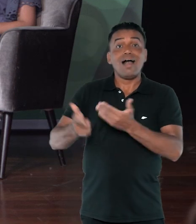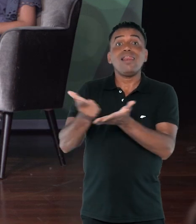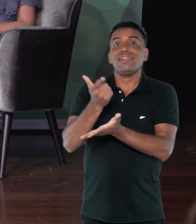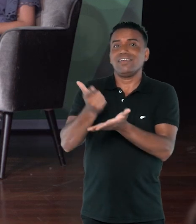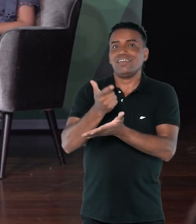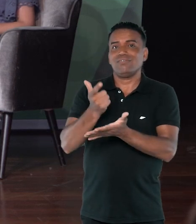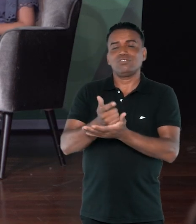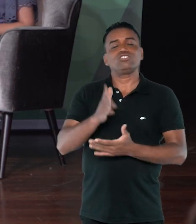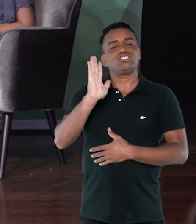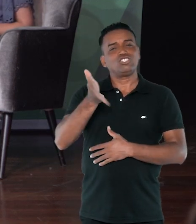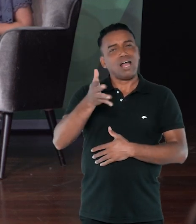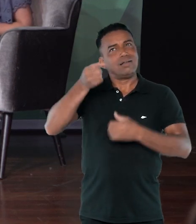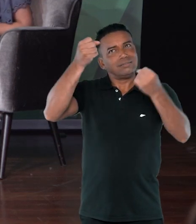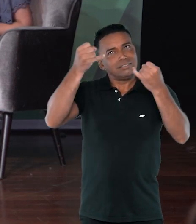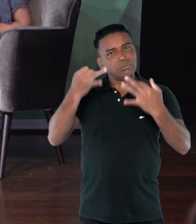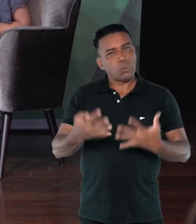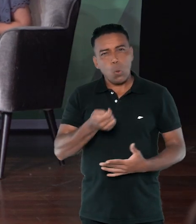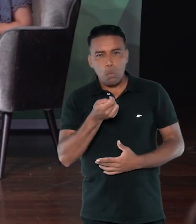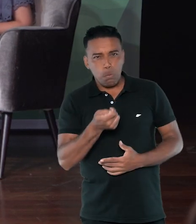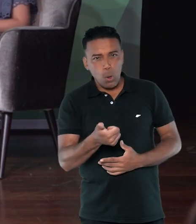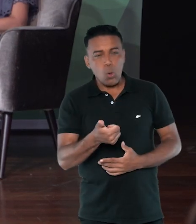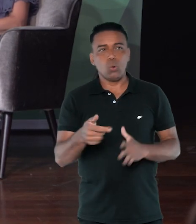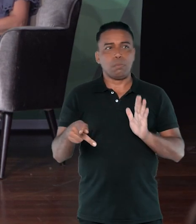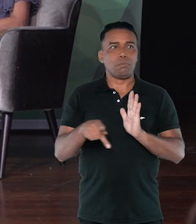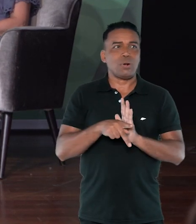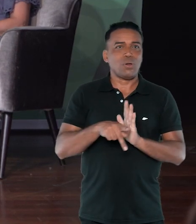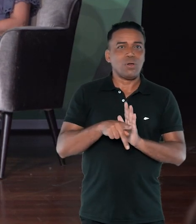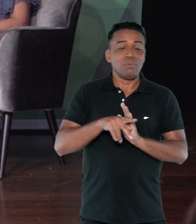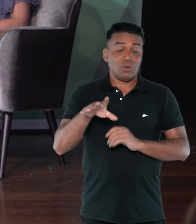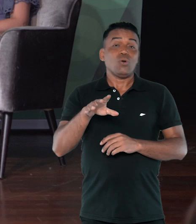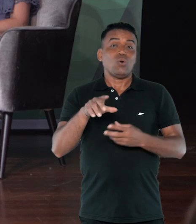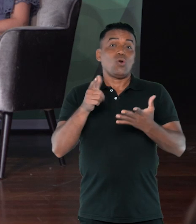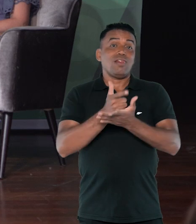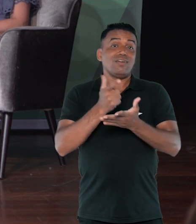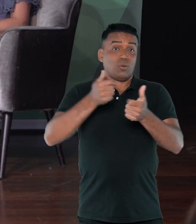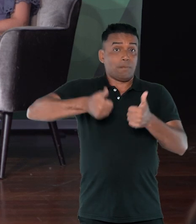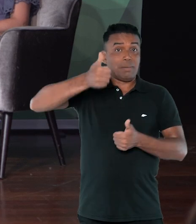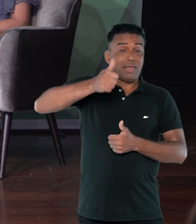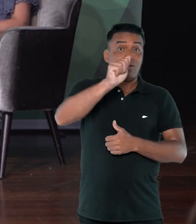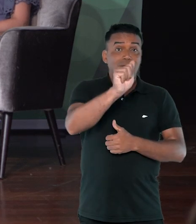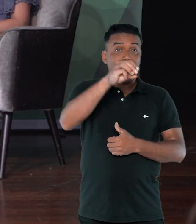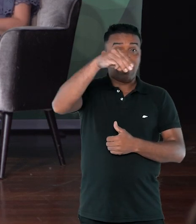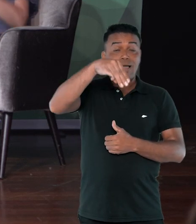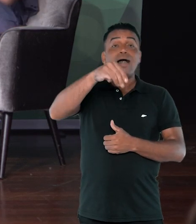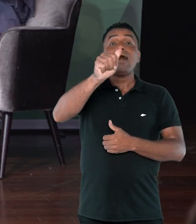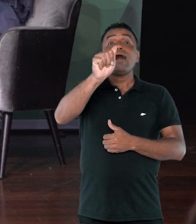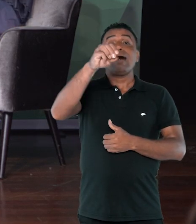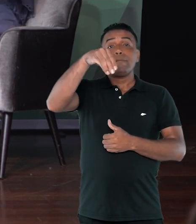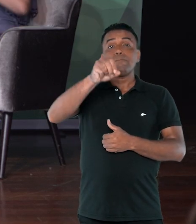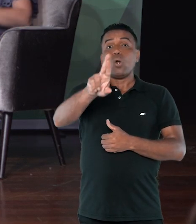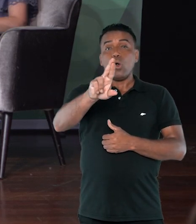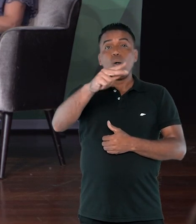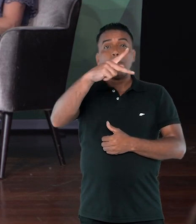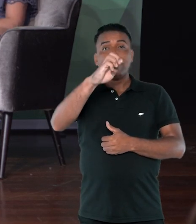livros? Você já falou um pouquinho aqui a respeito do Amor em Pedaços, que é o primeiro, né? Você quer falar